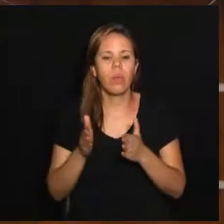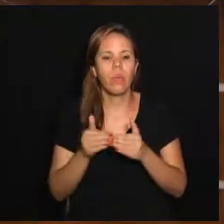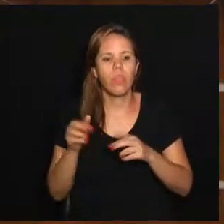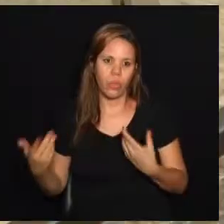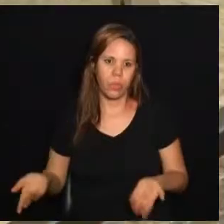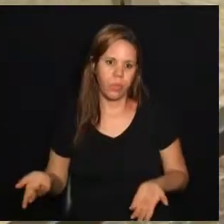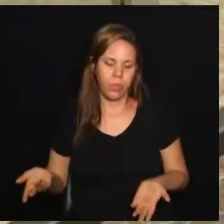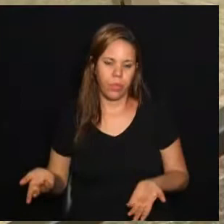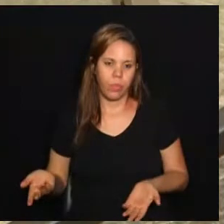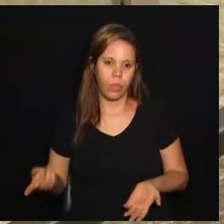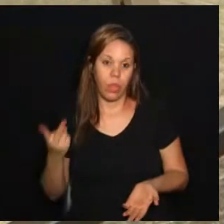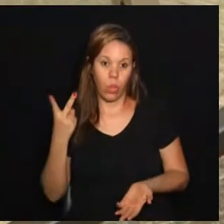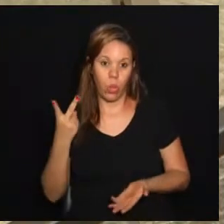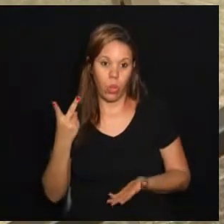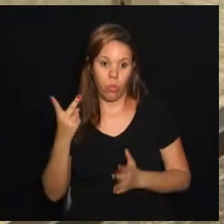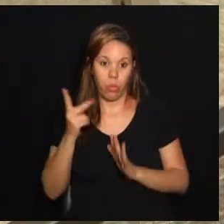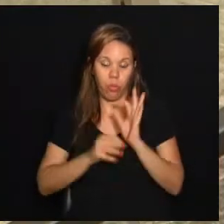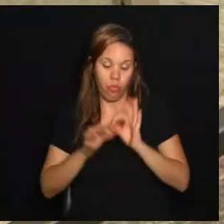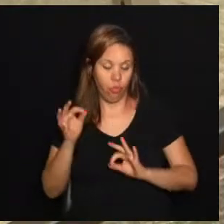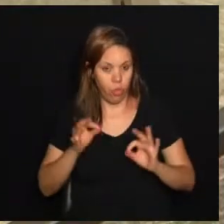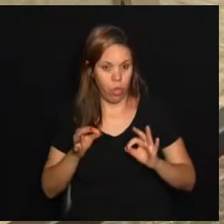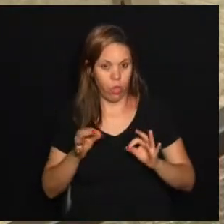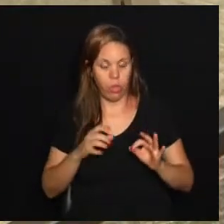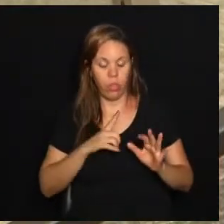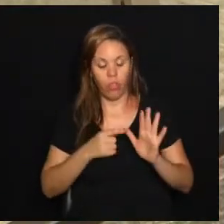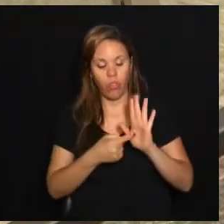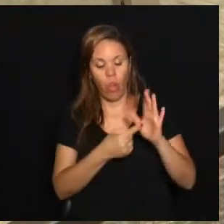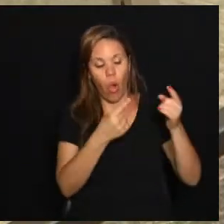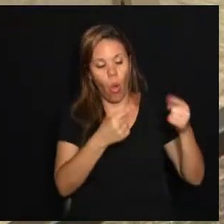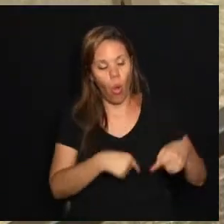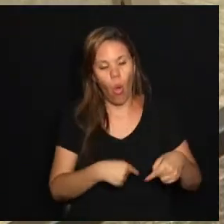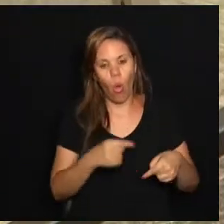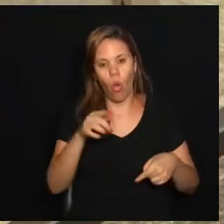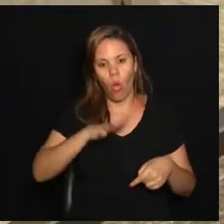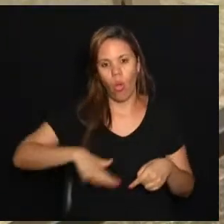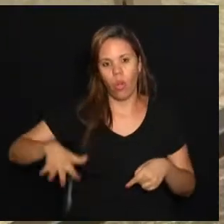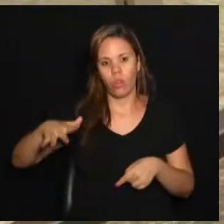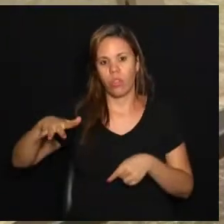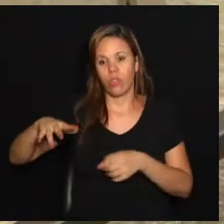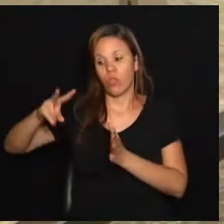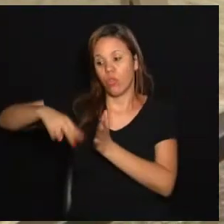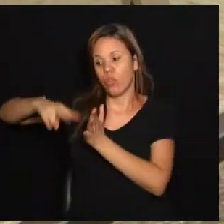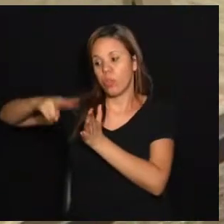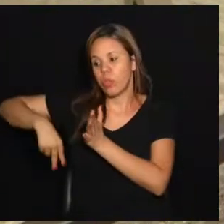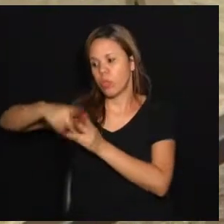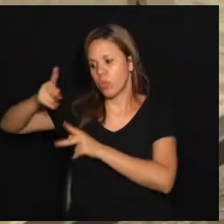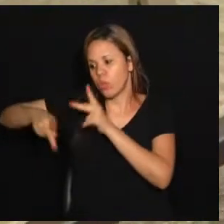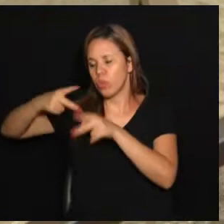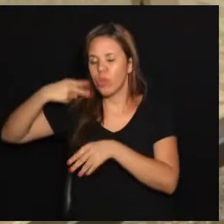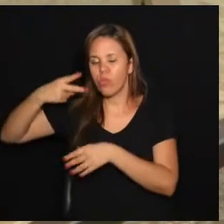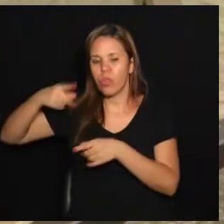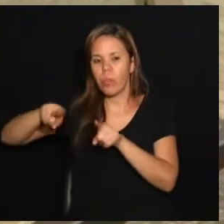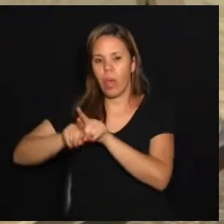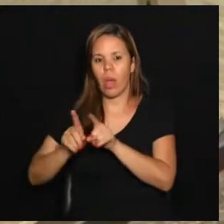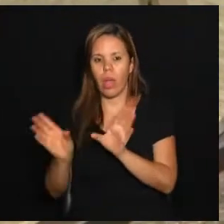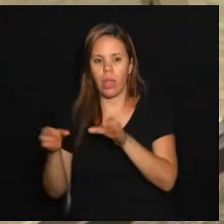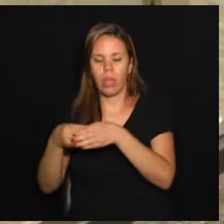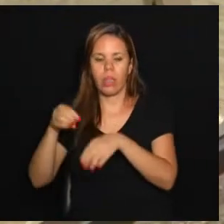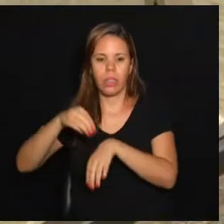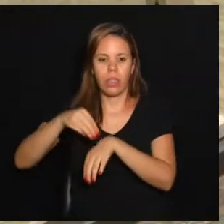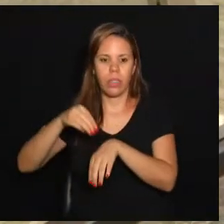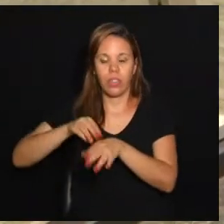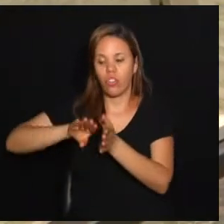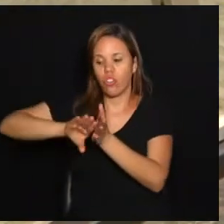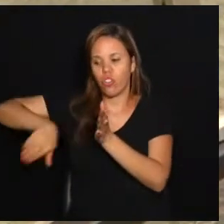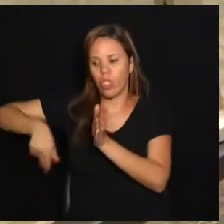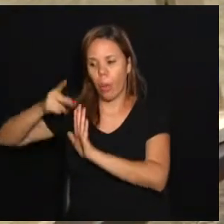carlão do pt o presidente da comissão explica o que isso significa na prática outros membros da comissão achando por